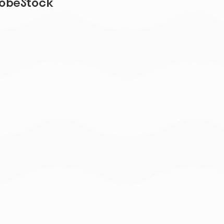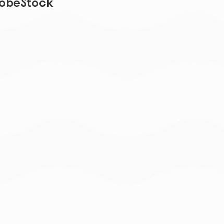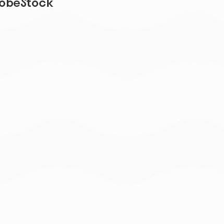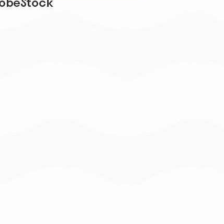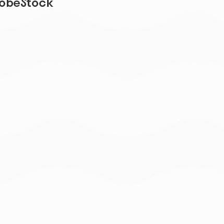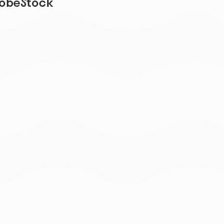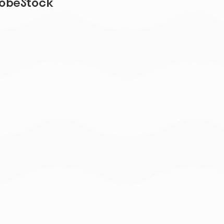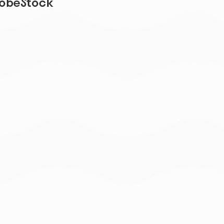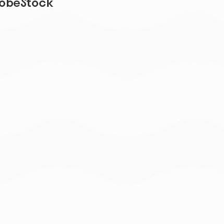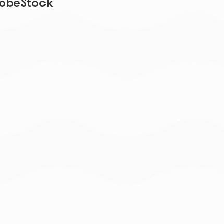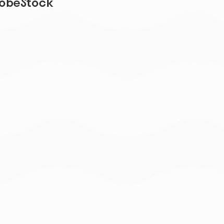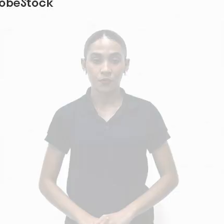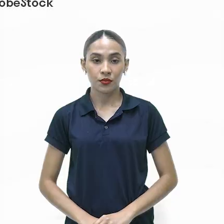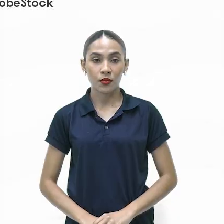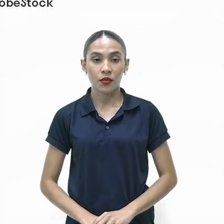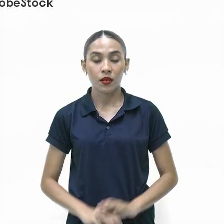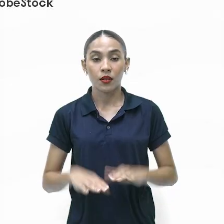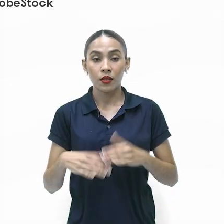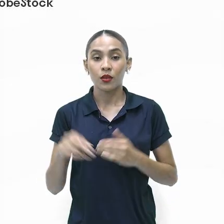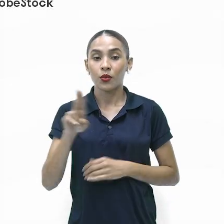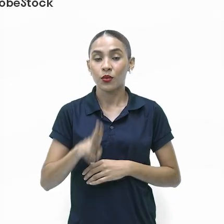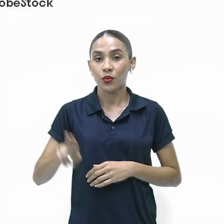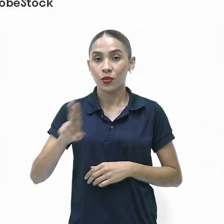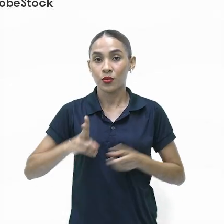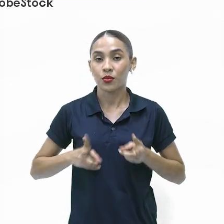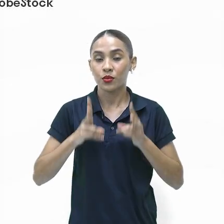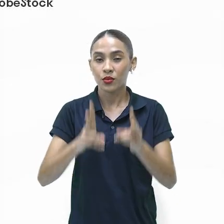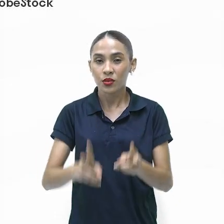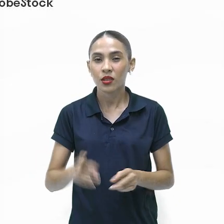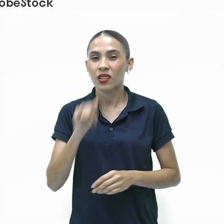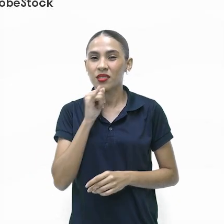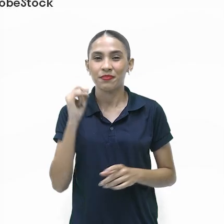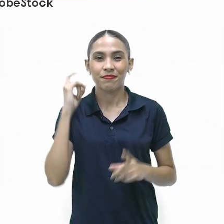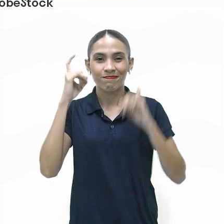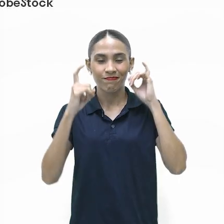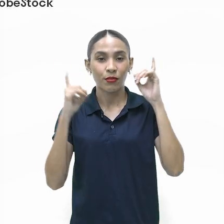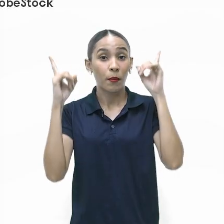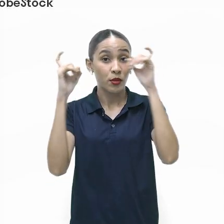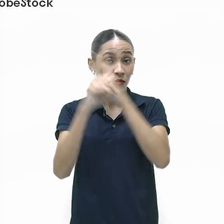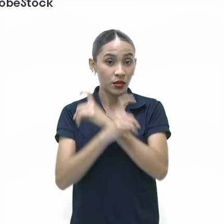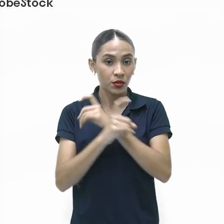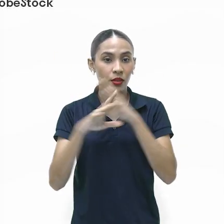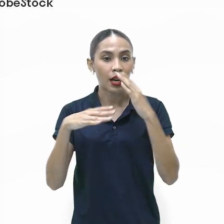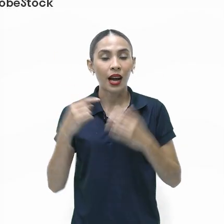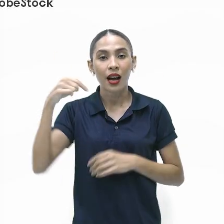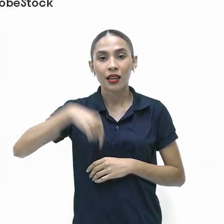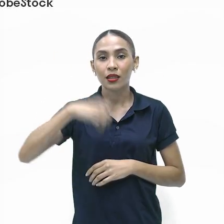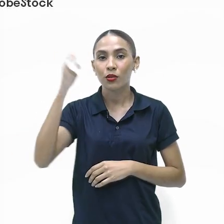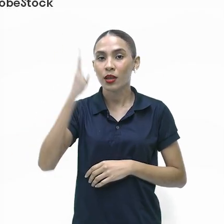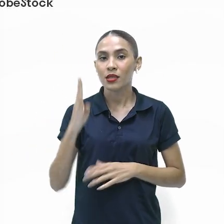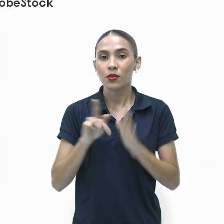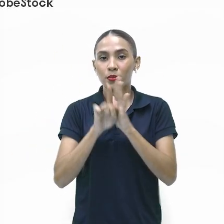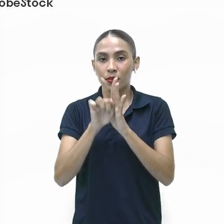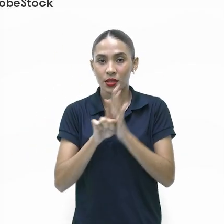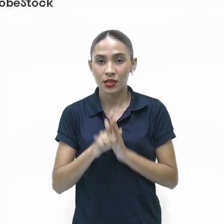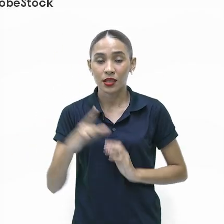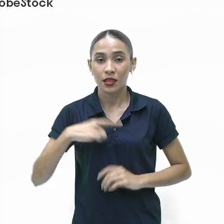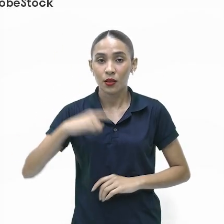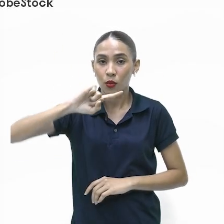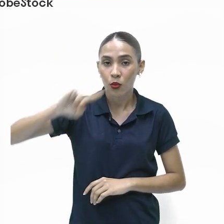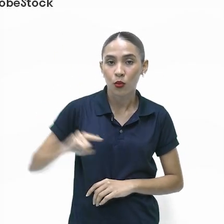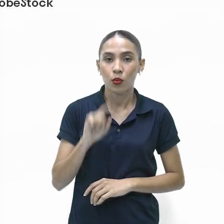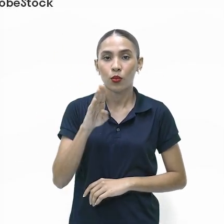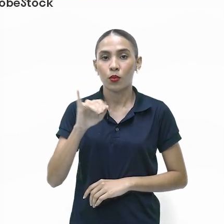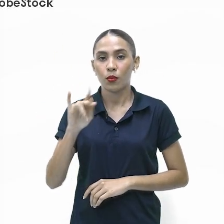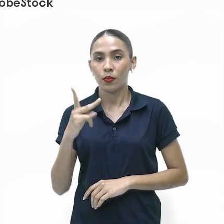cefalosporinas, e quando isso acontece, né, o uso contínuo, esse quadro ele se torna preocupante. Dados no Brasil, né, nós temos cerca